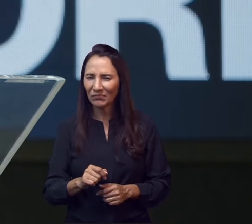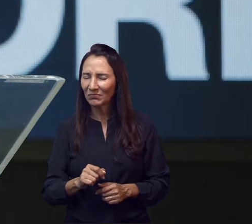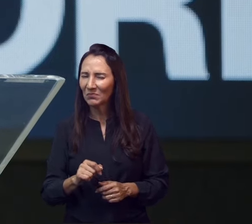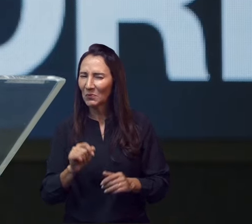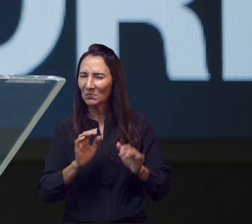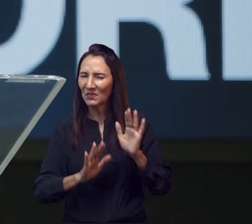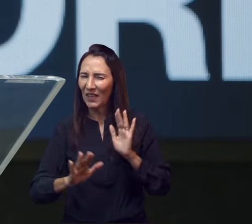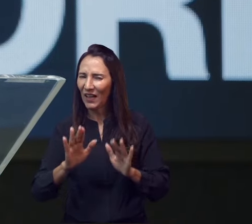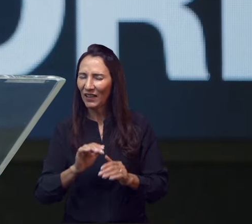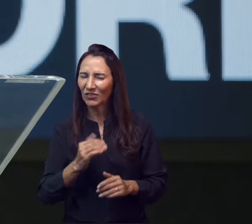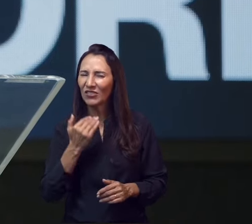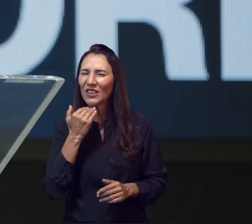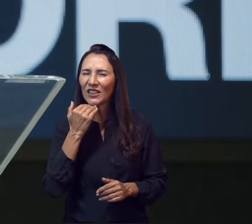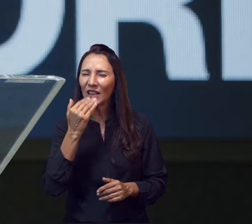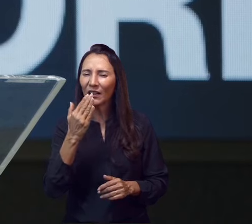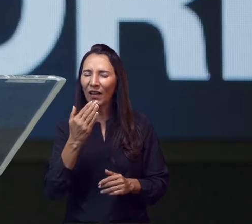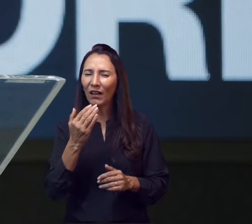Deus